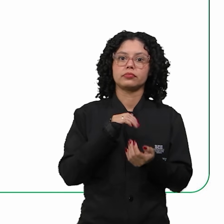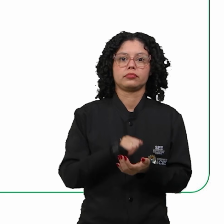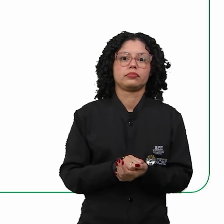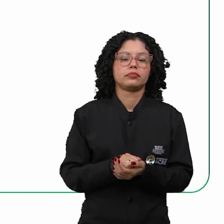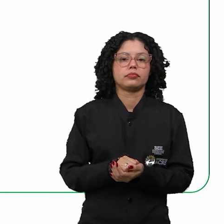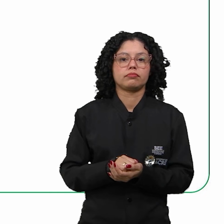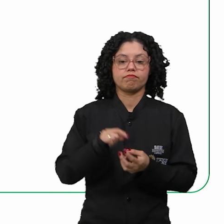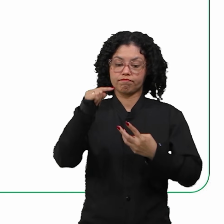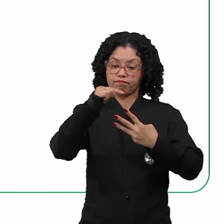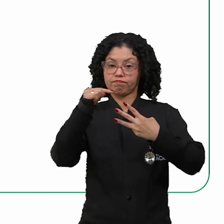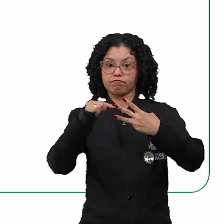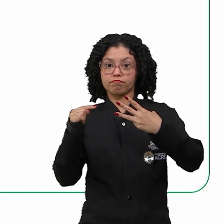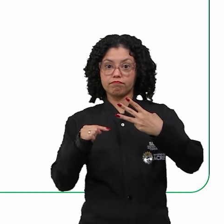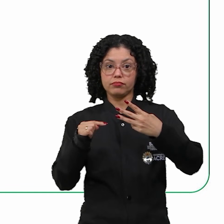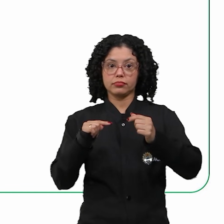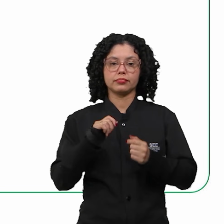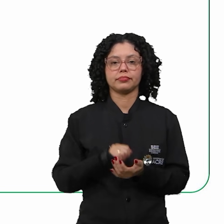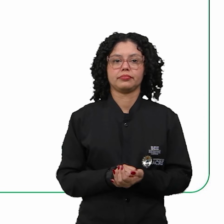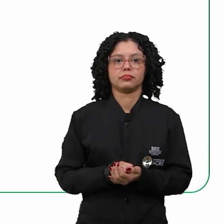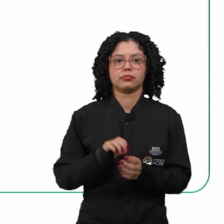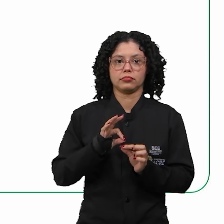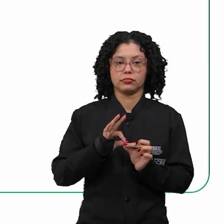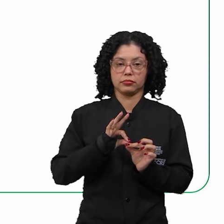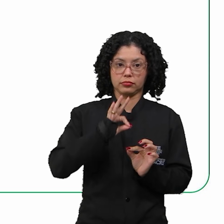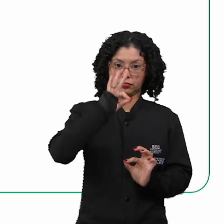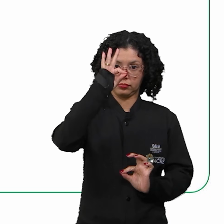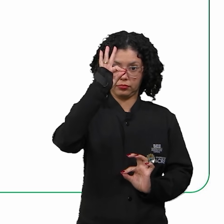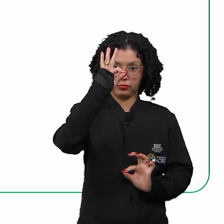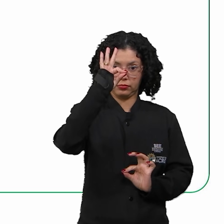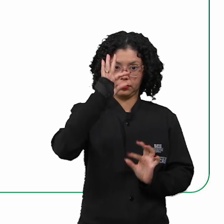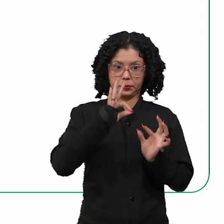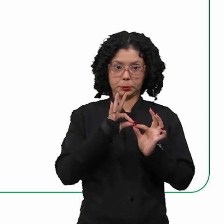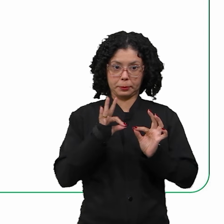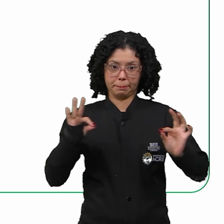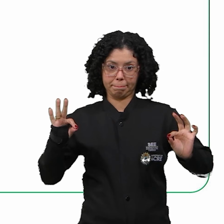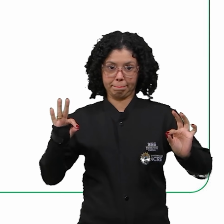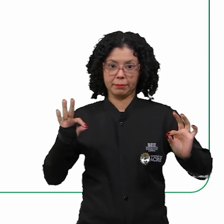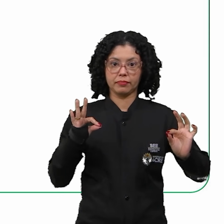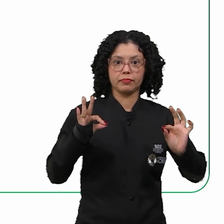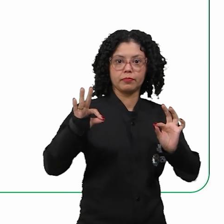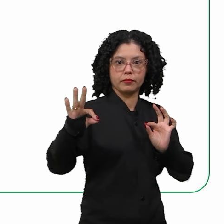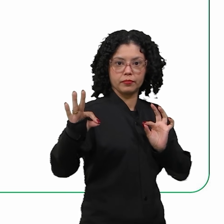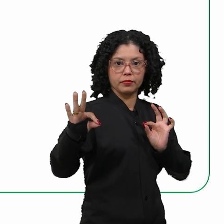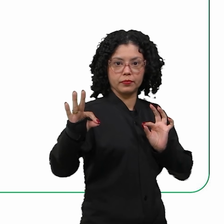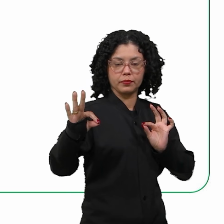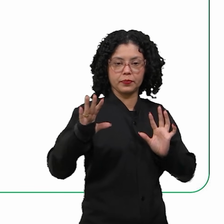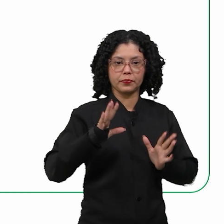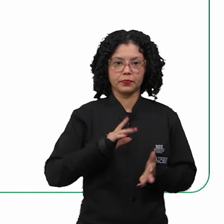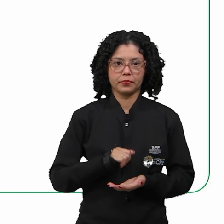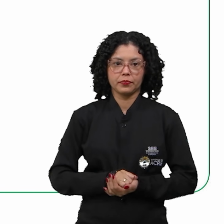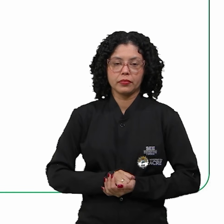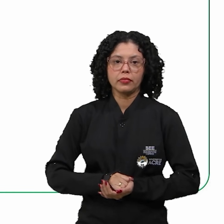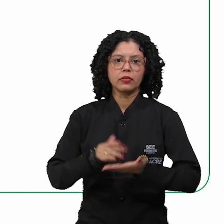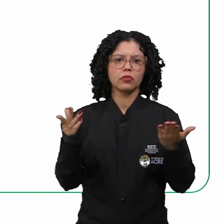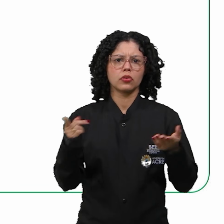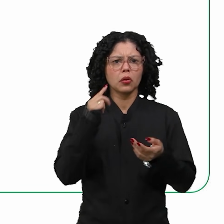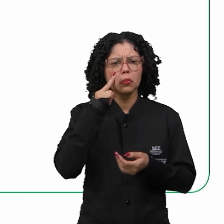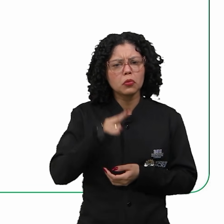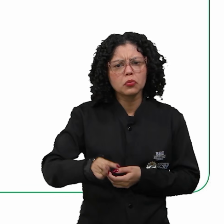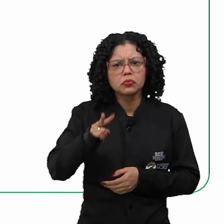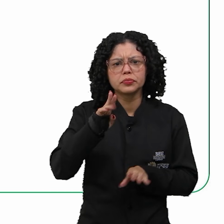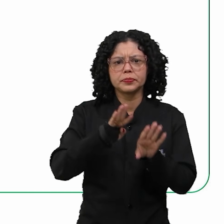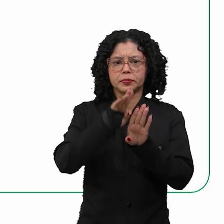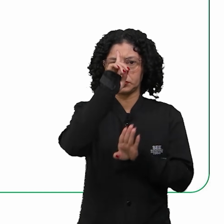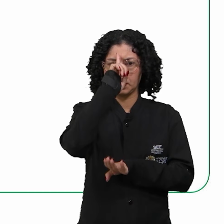comum. São tridimensionais, ou seja, apresentam largura, altura e profundidade. E você pode ver aí